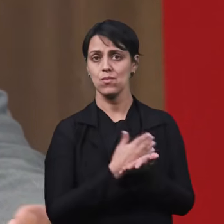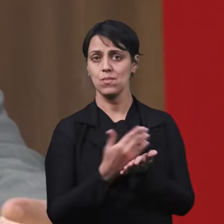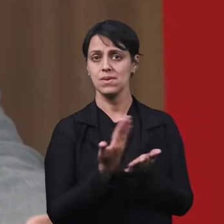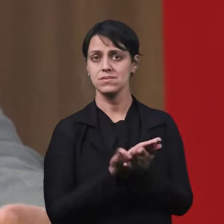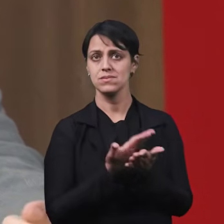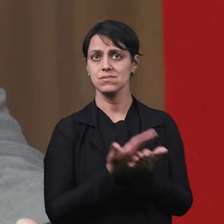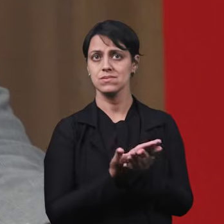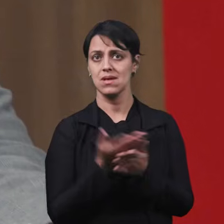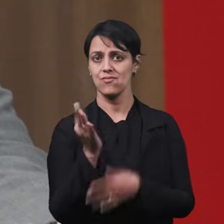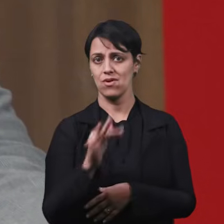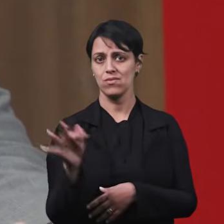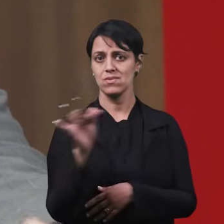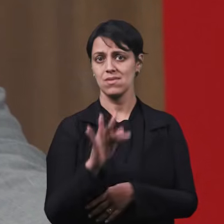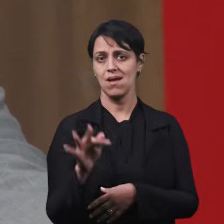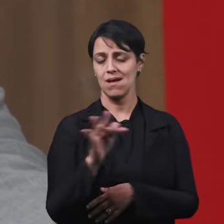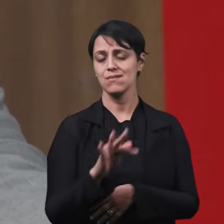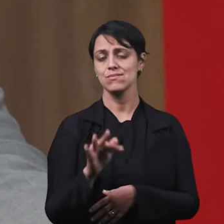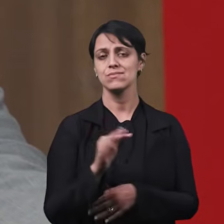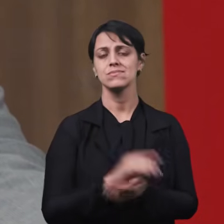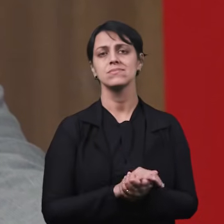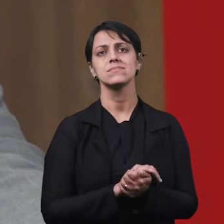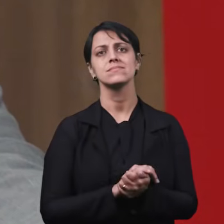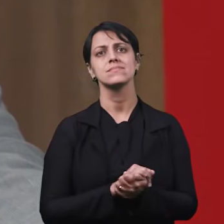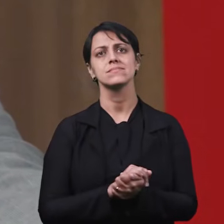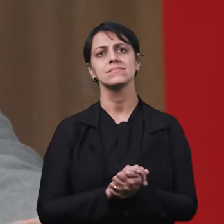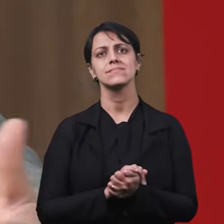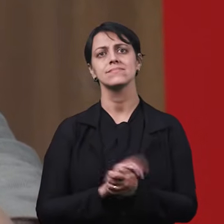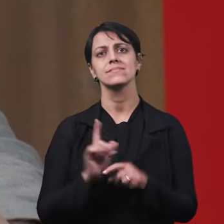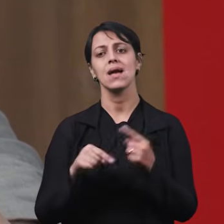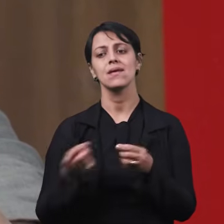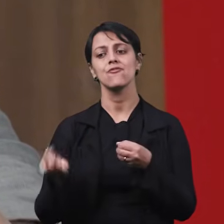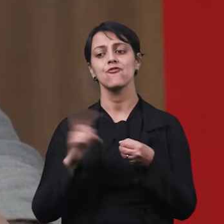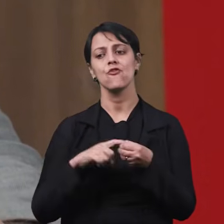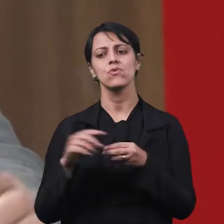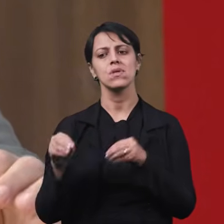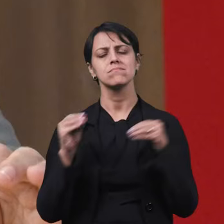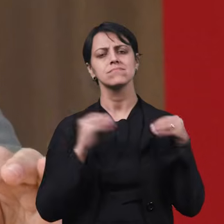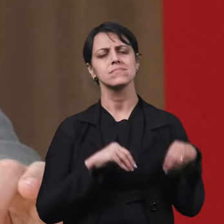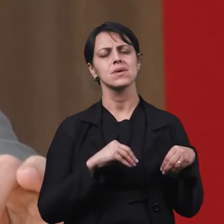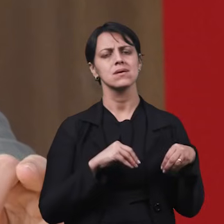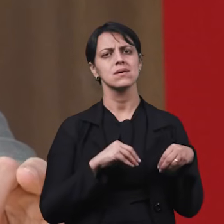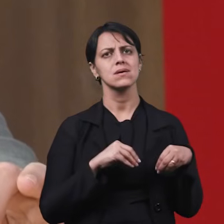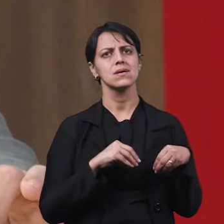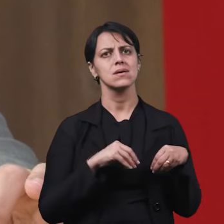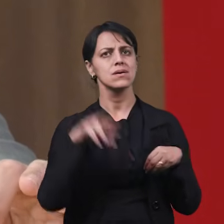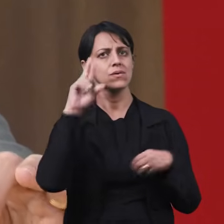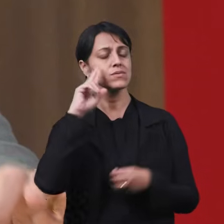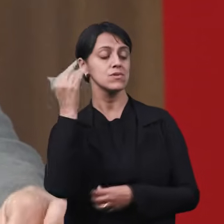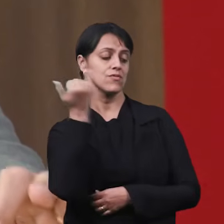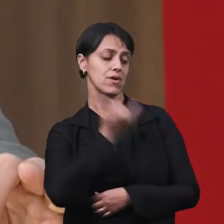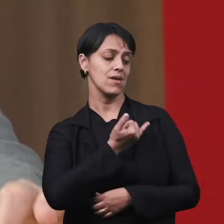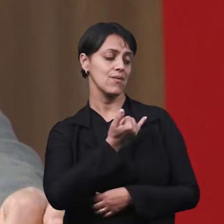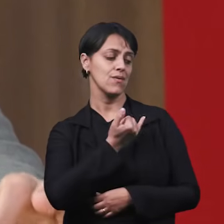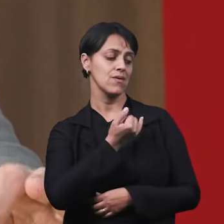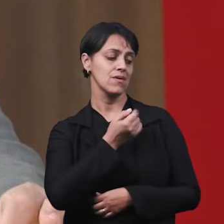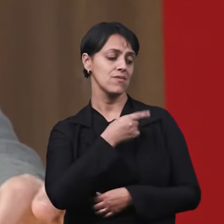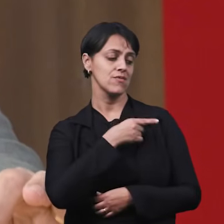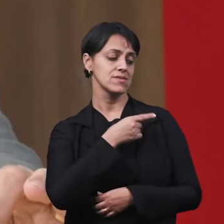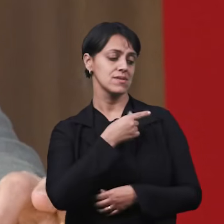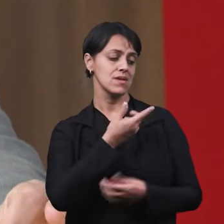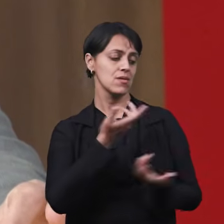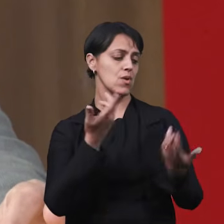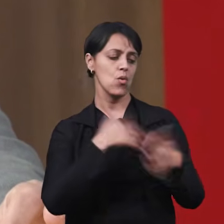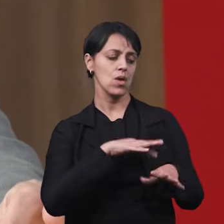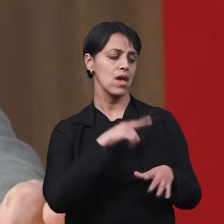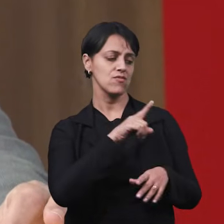lá de novo uma faculdade, um curso. E quando eu voltei, o Senhor também falou o seguinte, não te quero fora